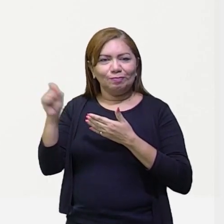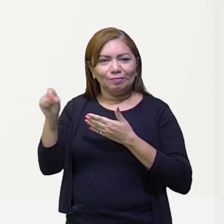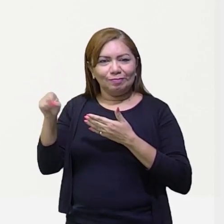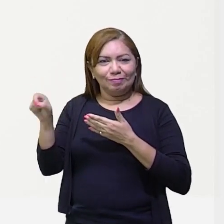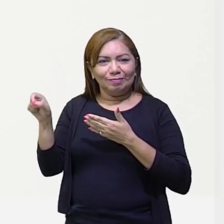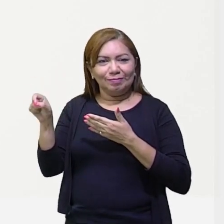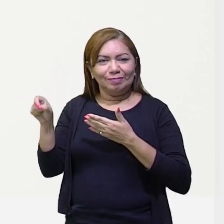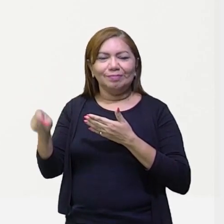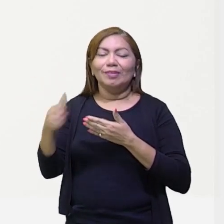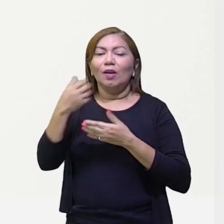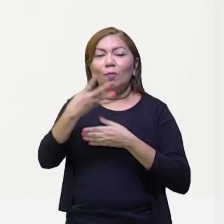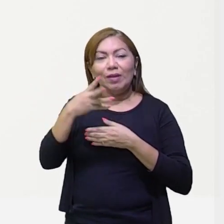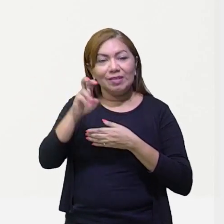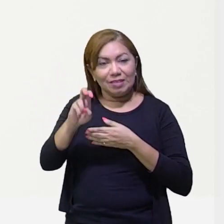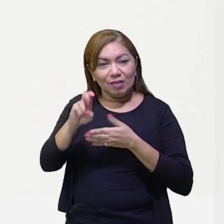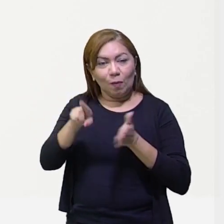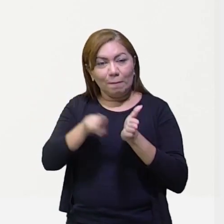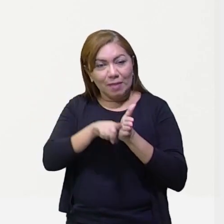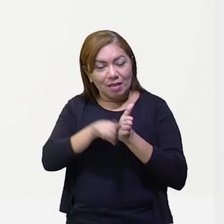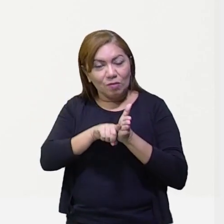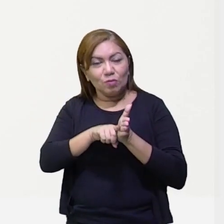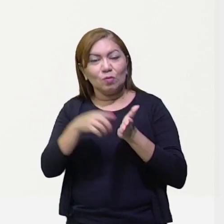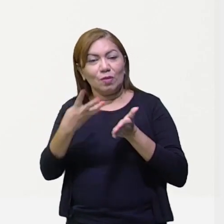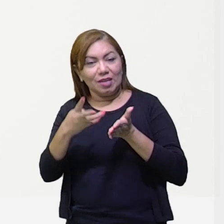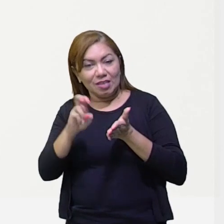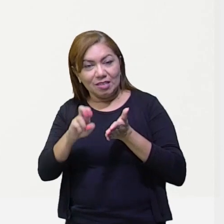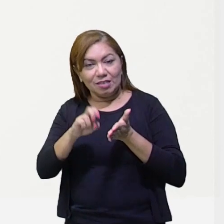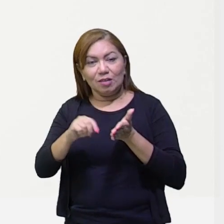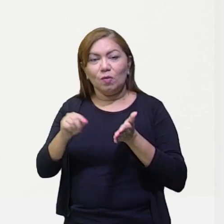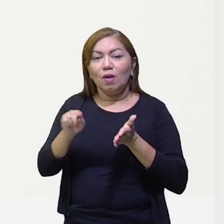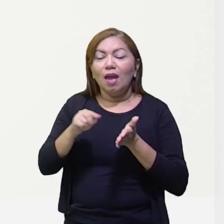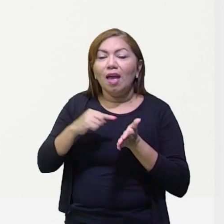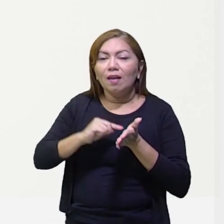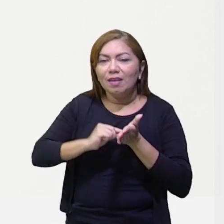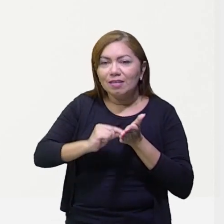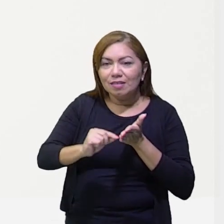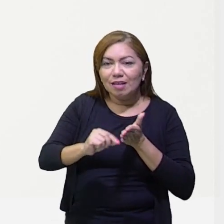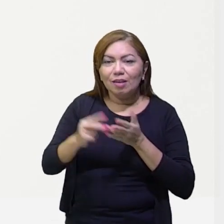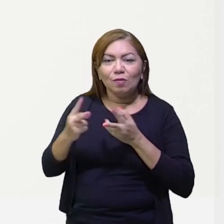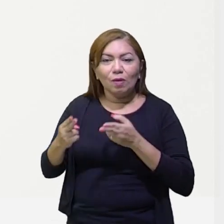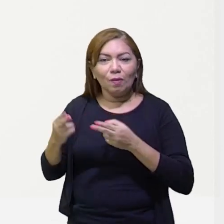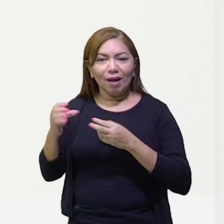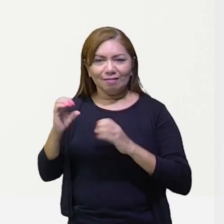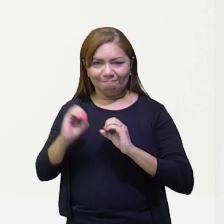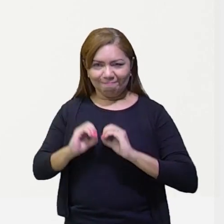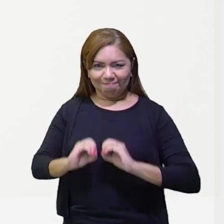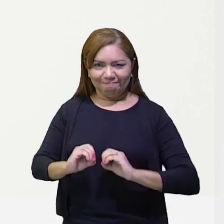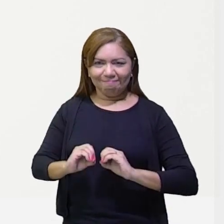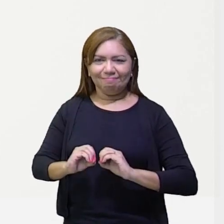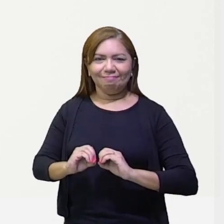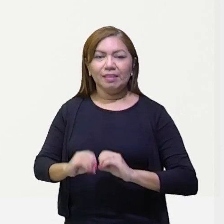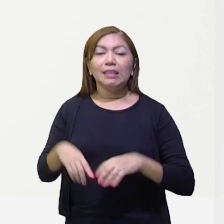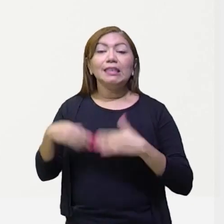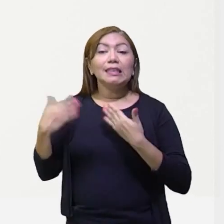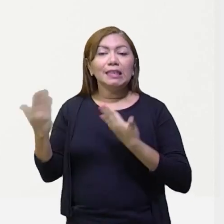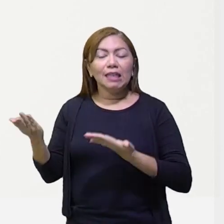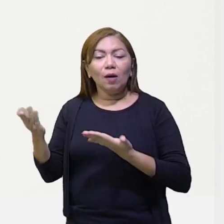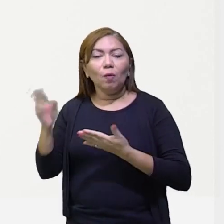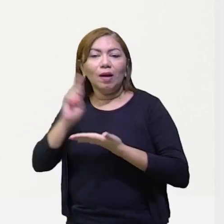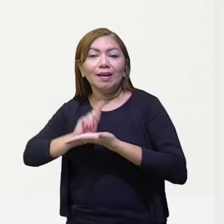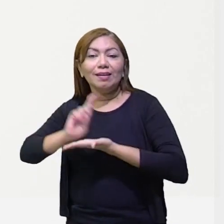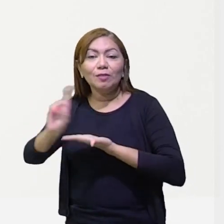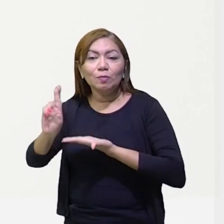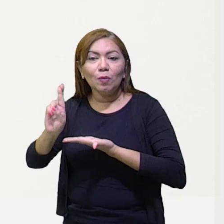45. 45 menos 45, 0. Muito bem. Temos o nosso